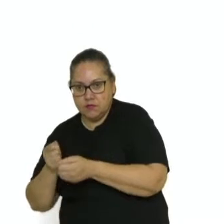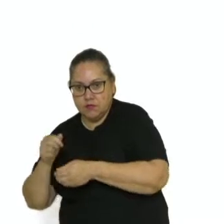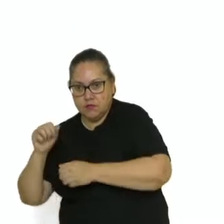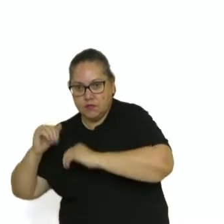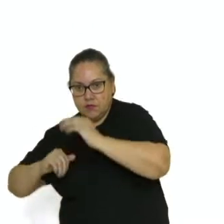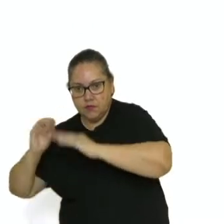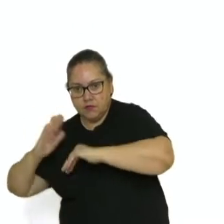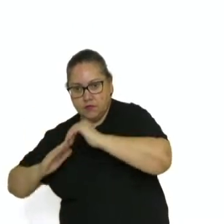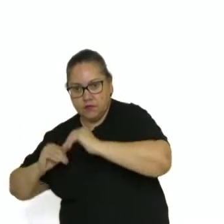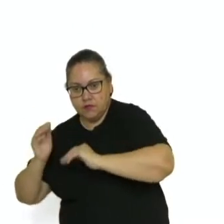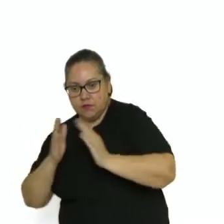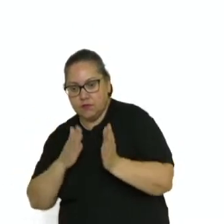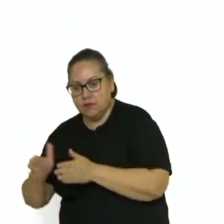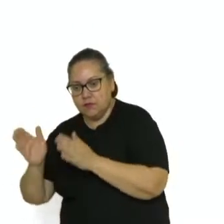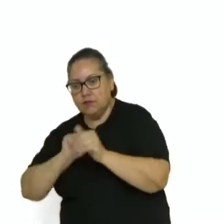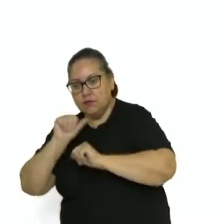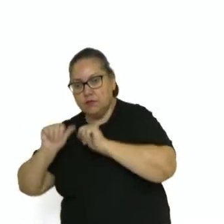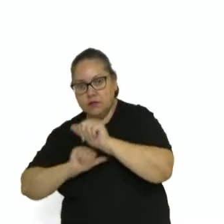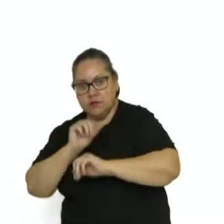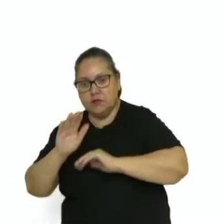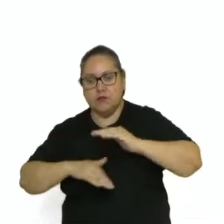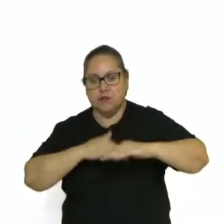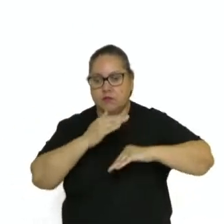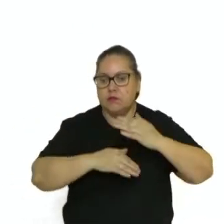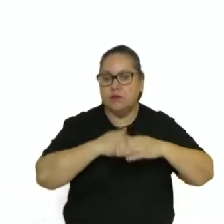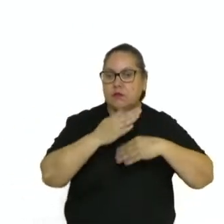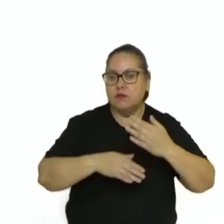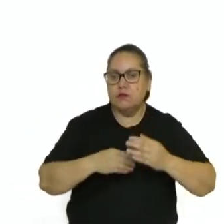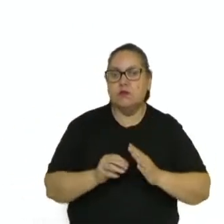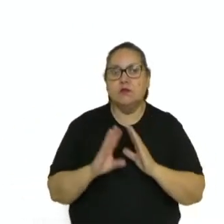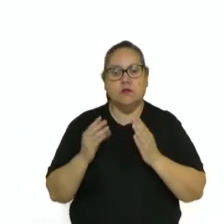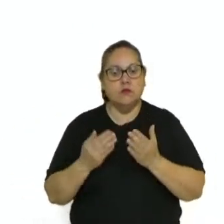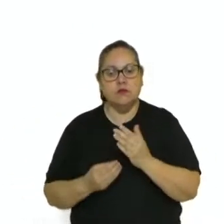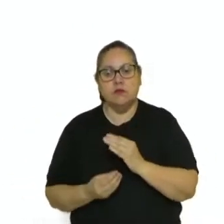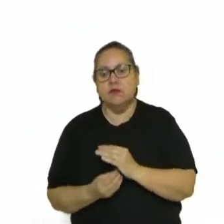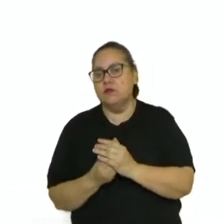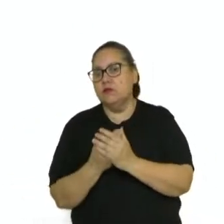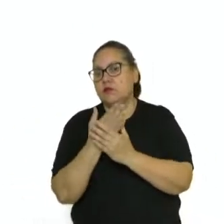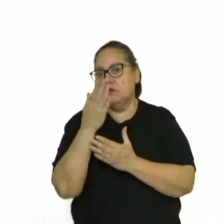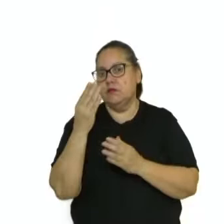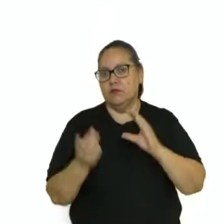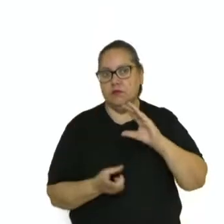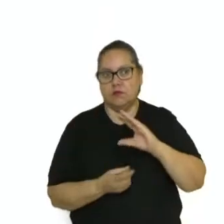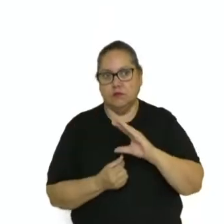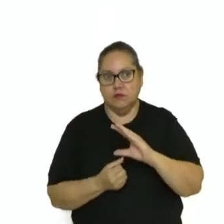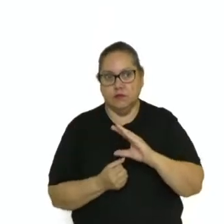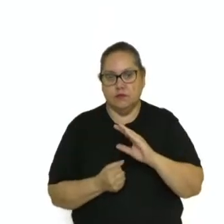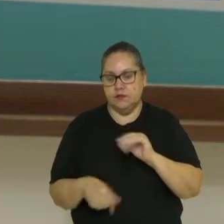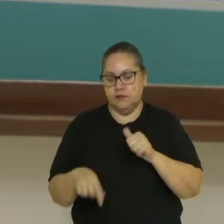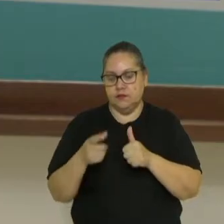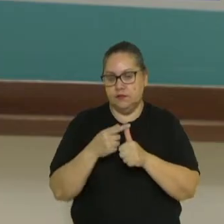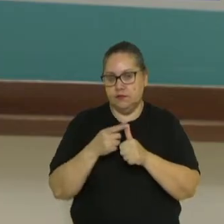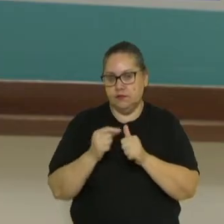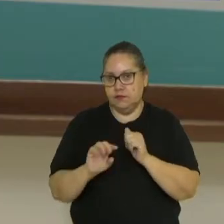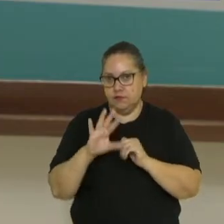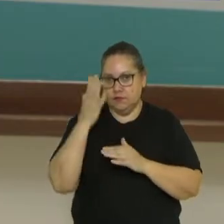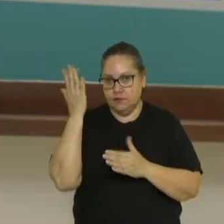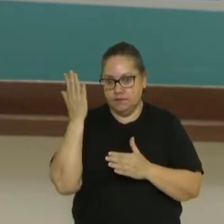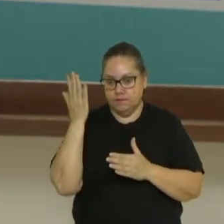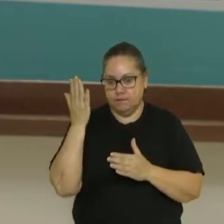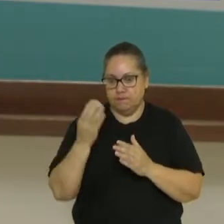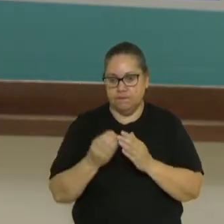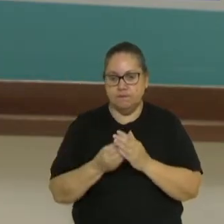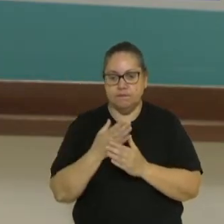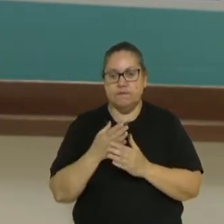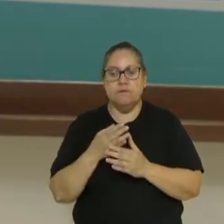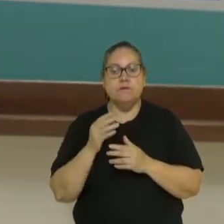produção e o desenvolvimento do comércio estão entre as causas originárias do capitalismo. Uma das primeiras coisas que acontece com o surgimento